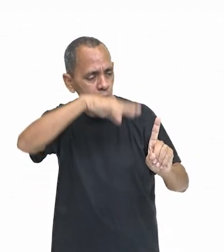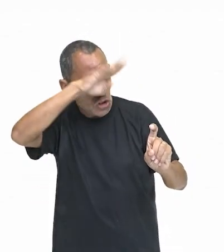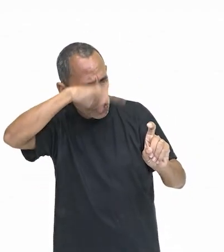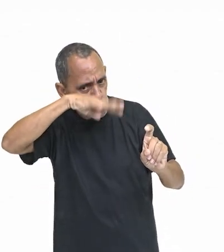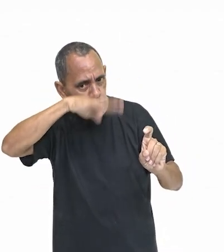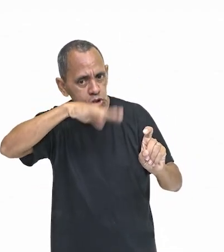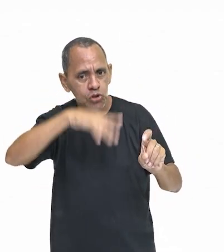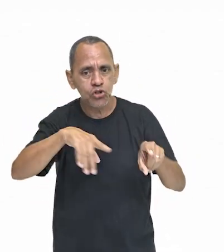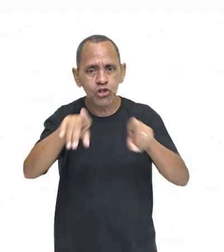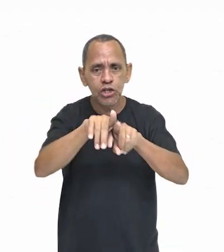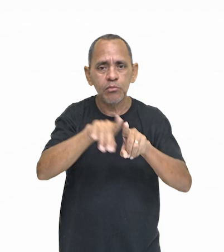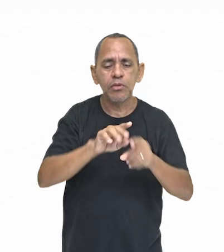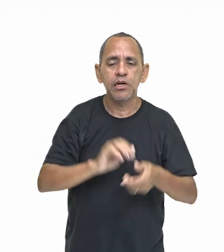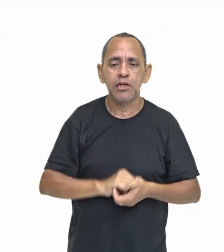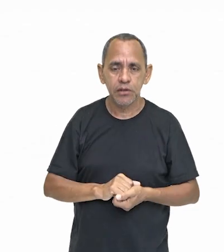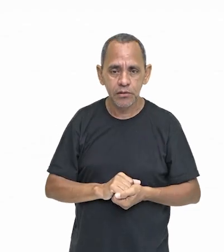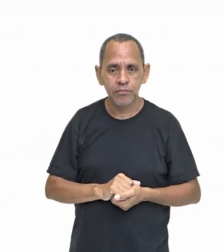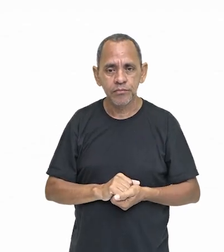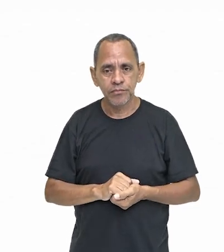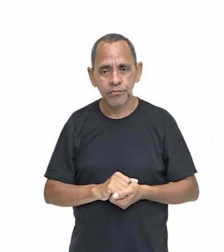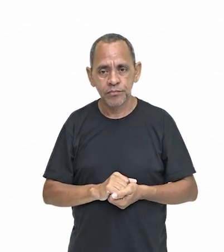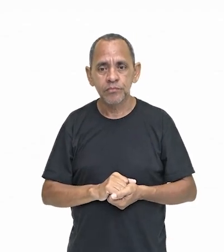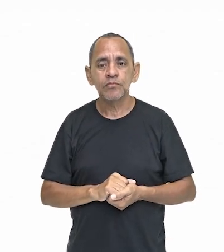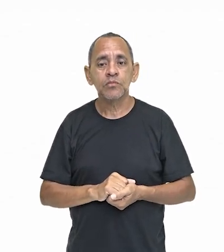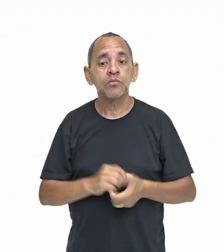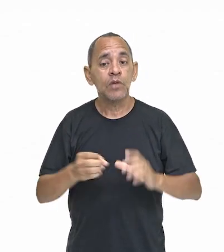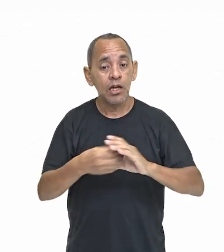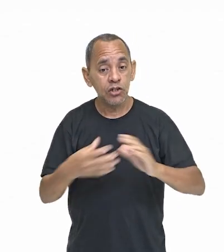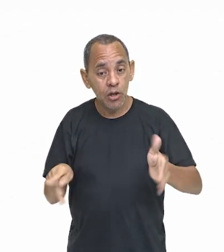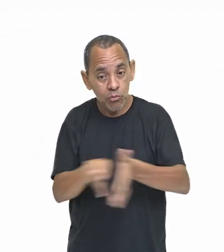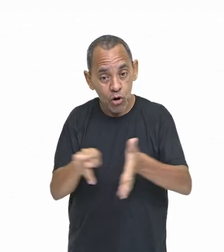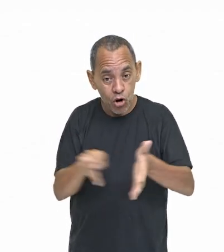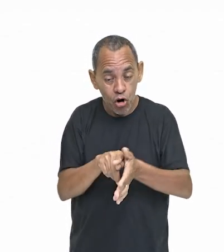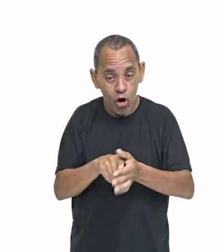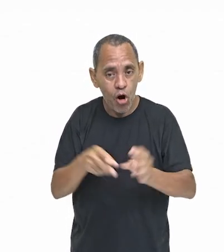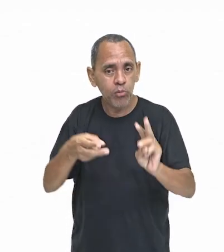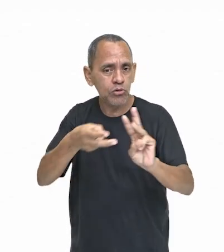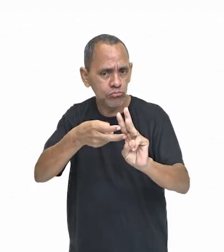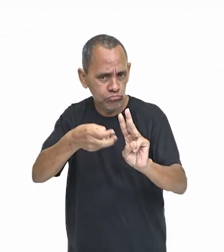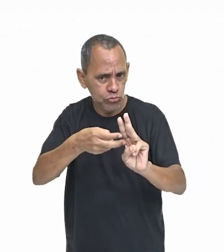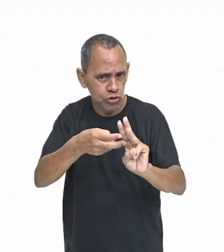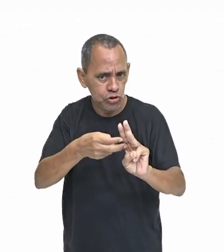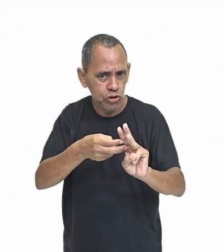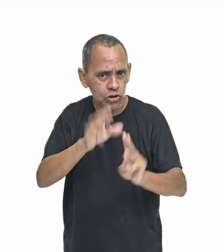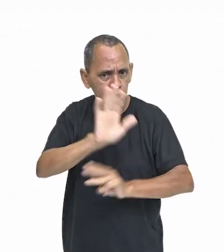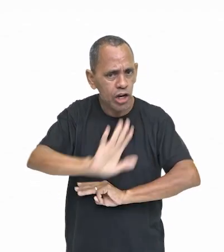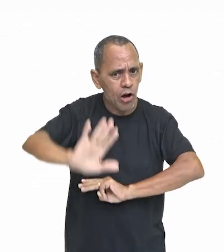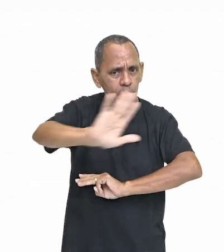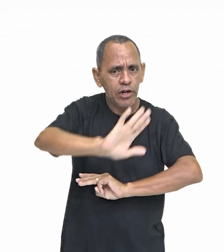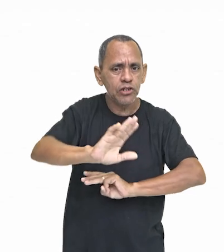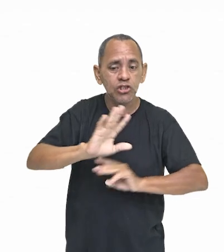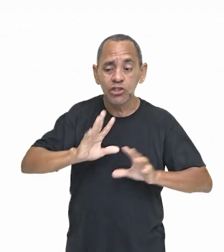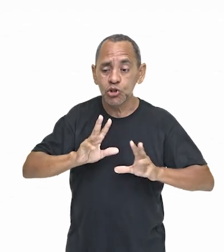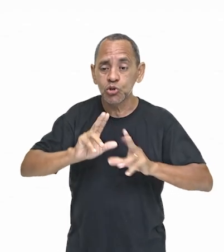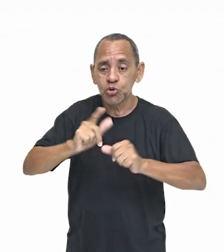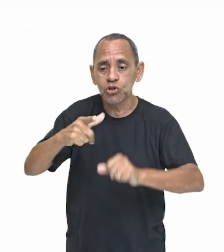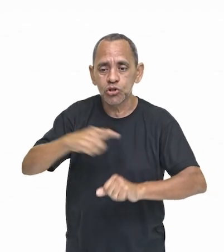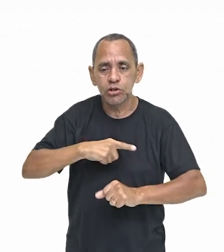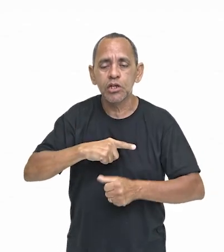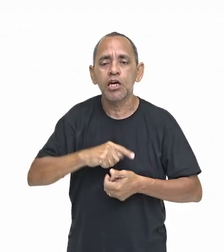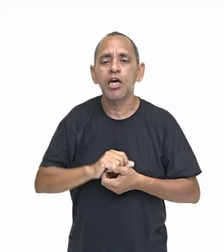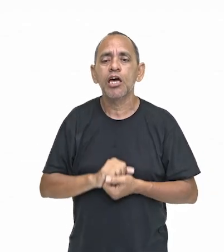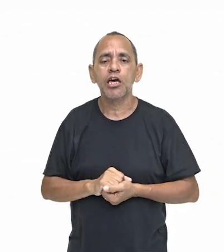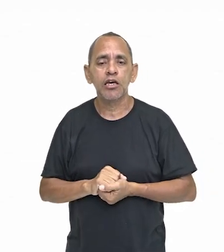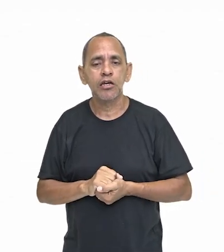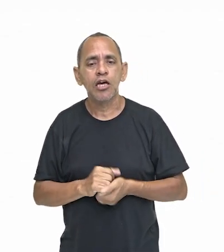principais características das religiões dos povos indígenas é que, de um modo geral, todas possuem a figura do